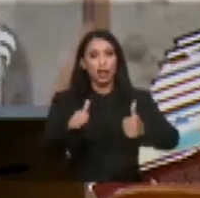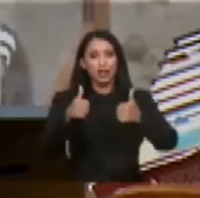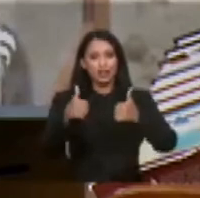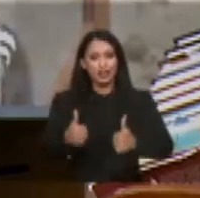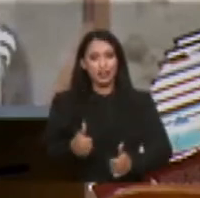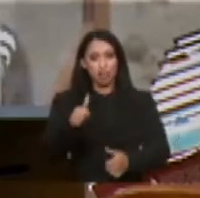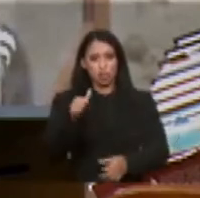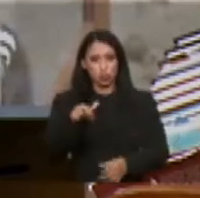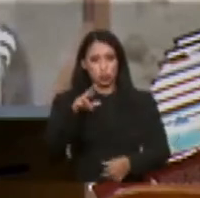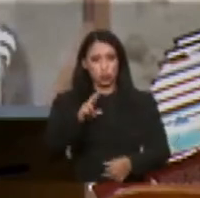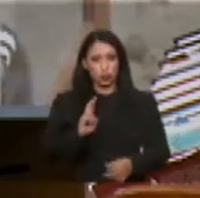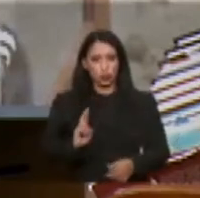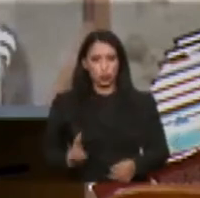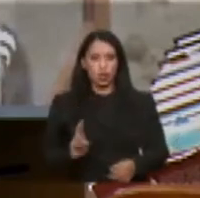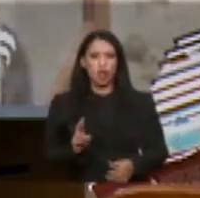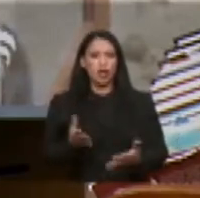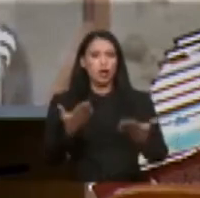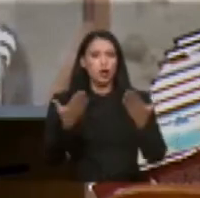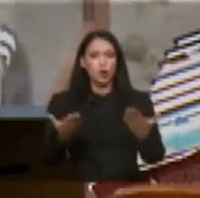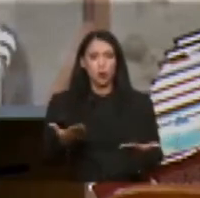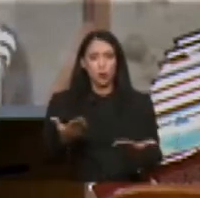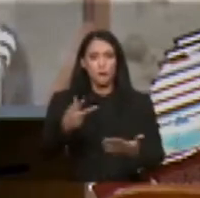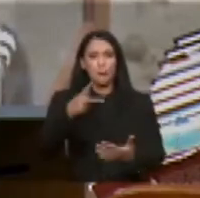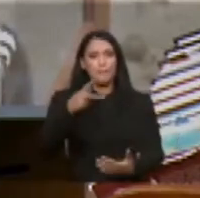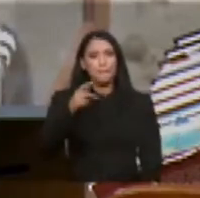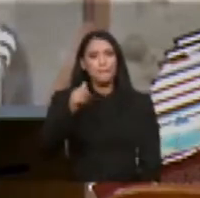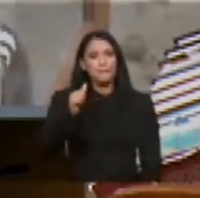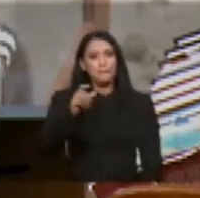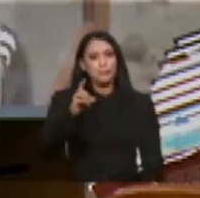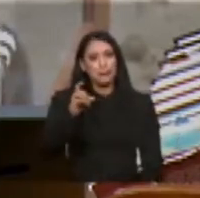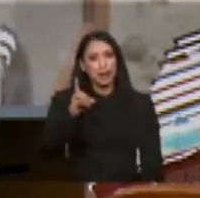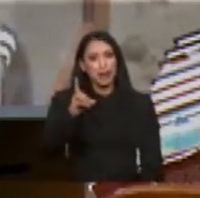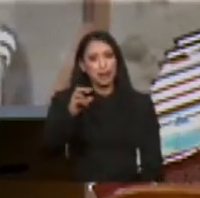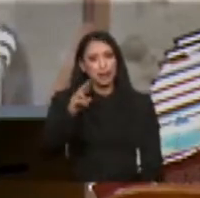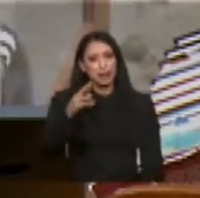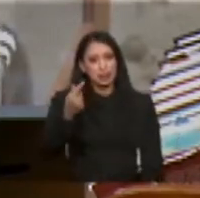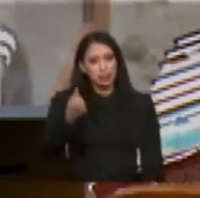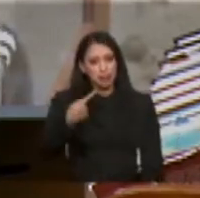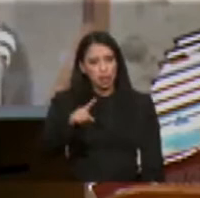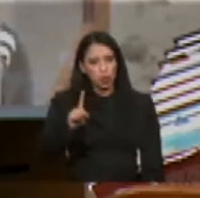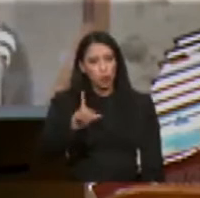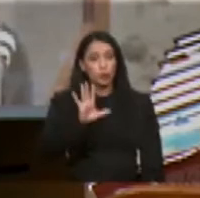ar. Argumenta-se que a resolução